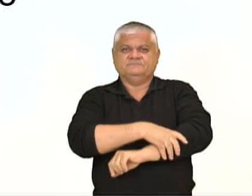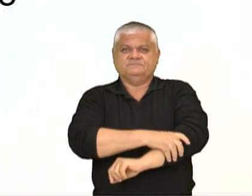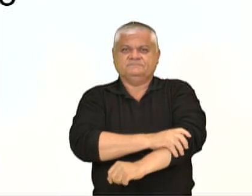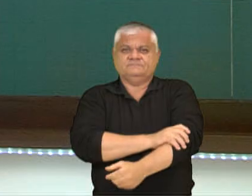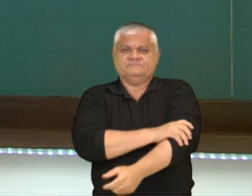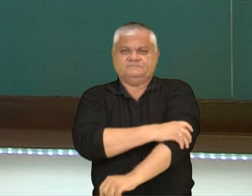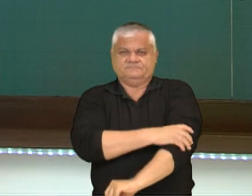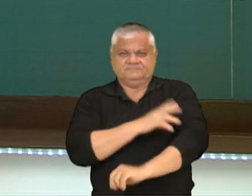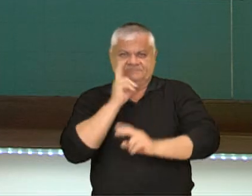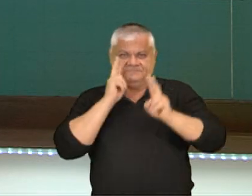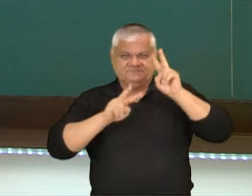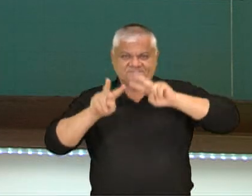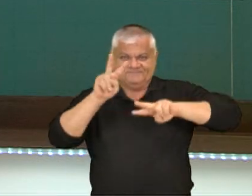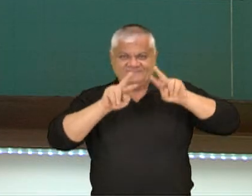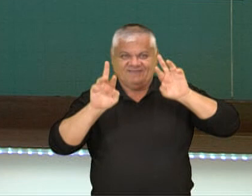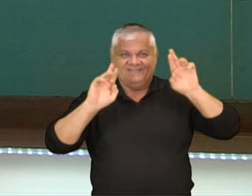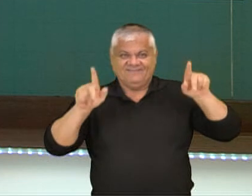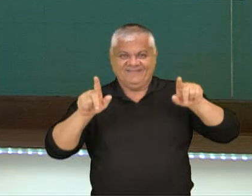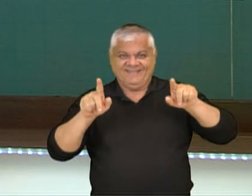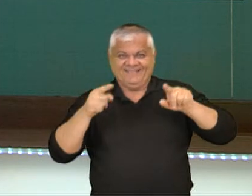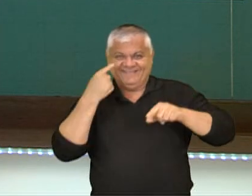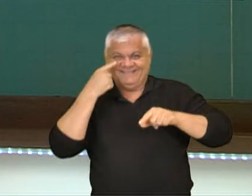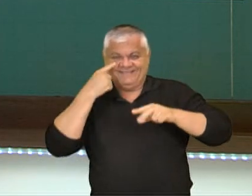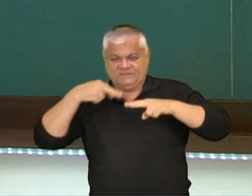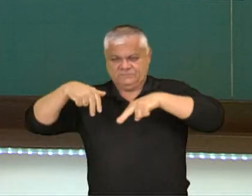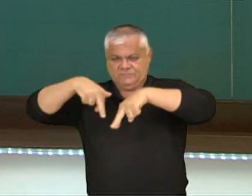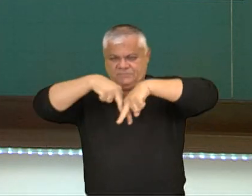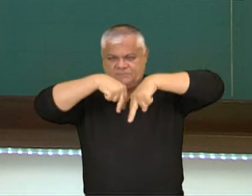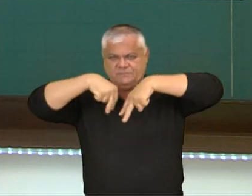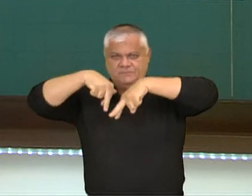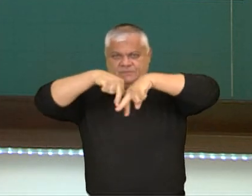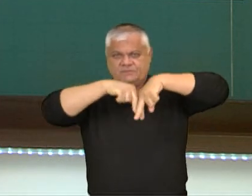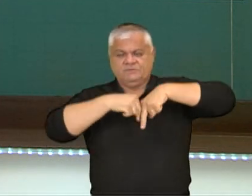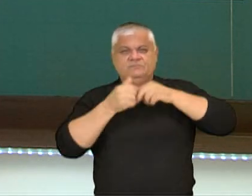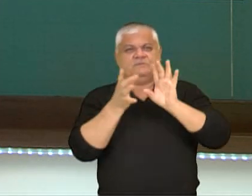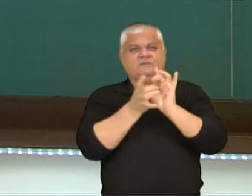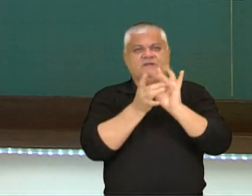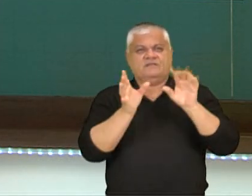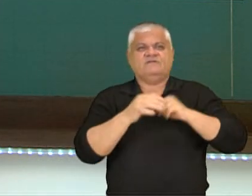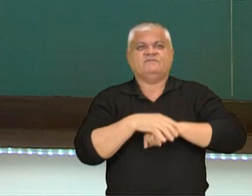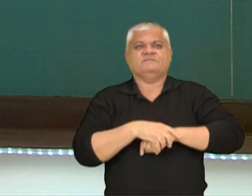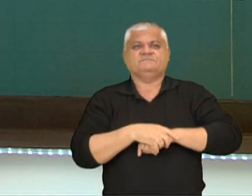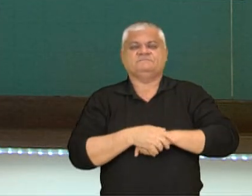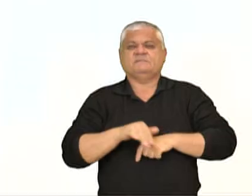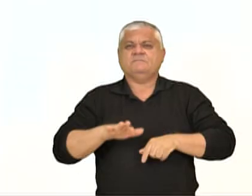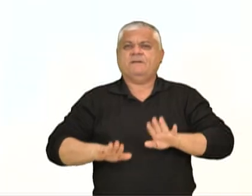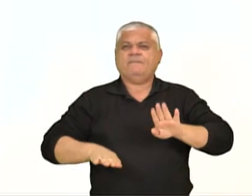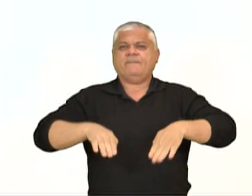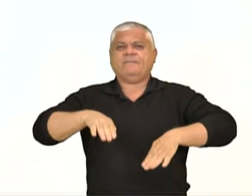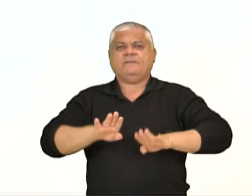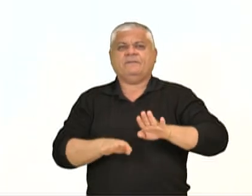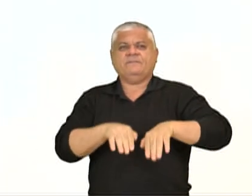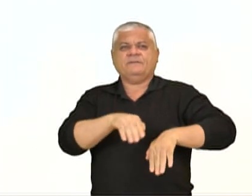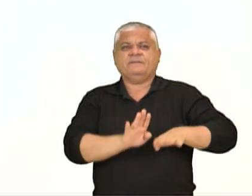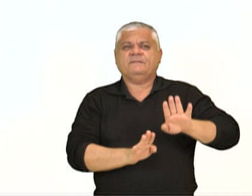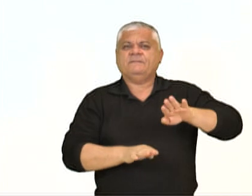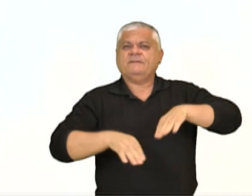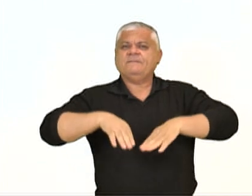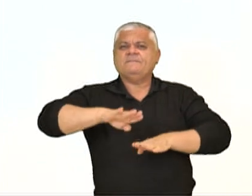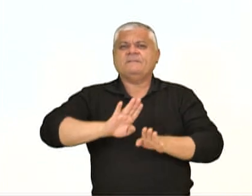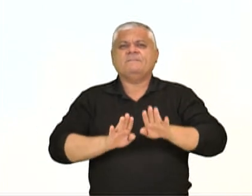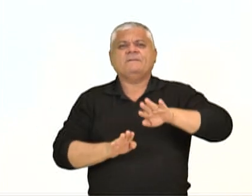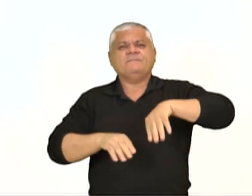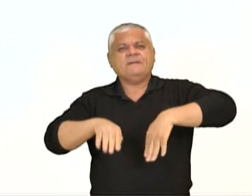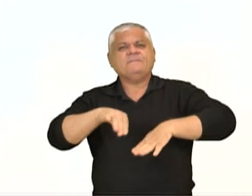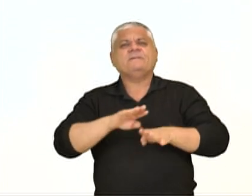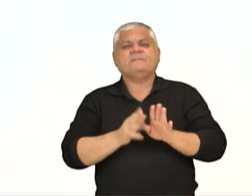Conseguem visualizar a diferença entre os dois, por exemplo, né? Aí eu trouxe para vocês também o sapateado, que também é